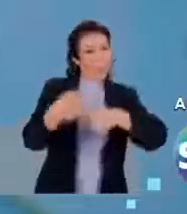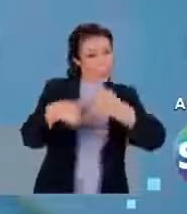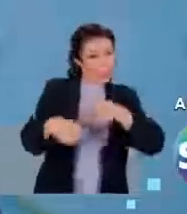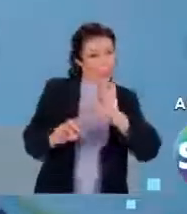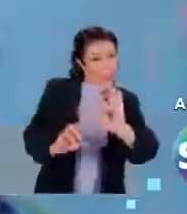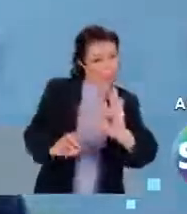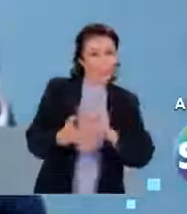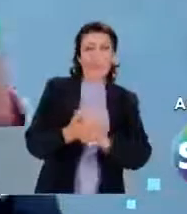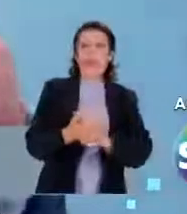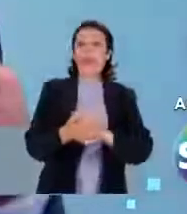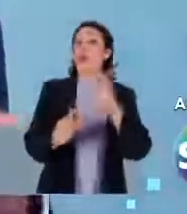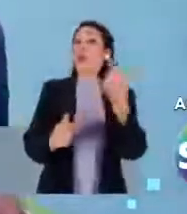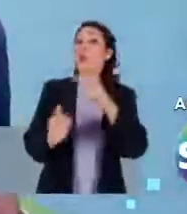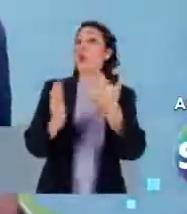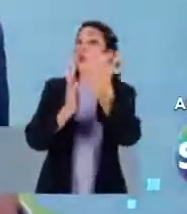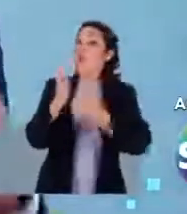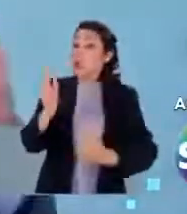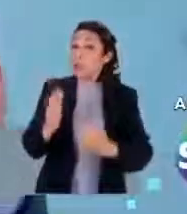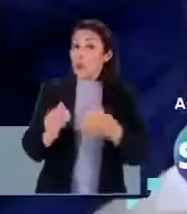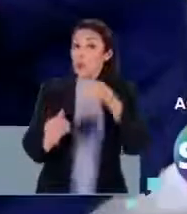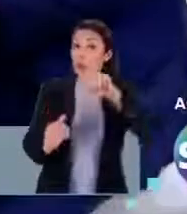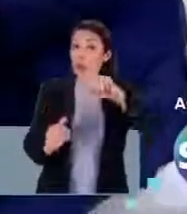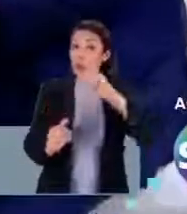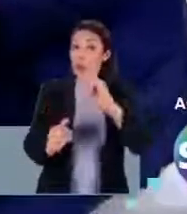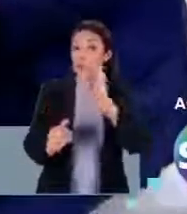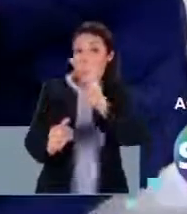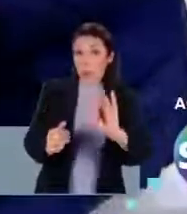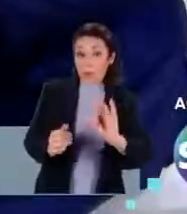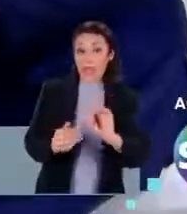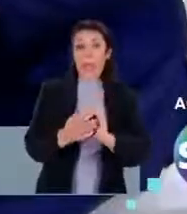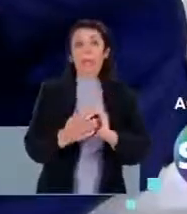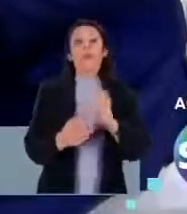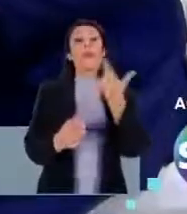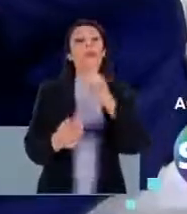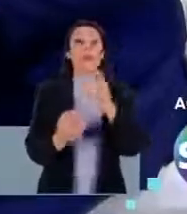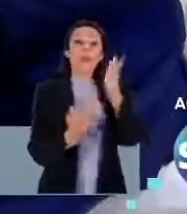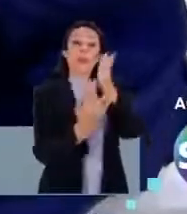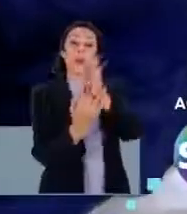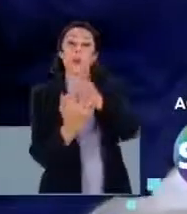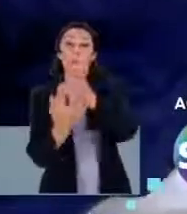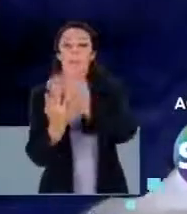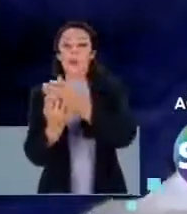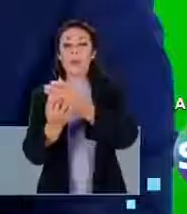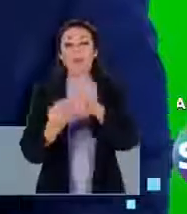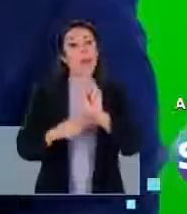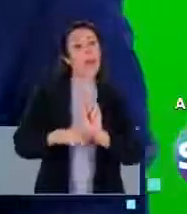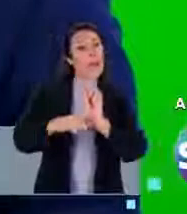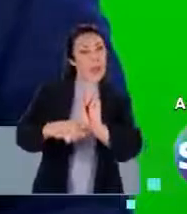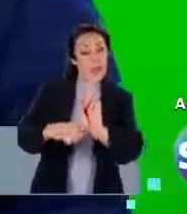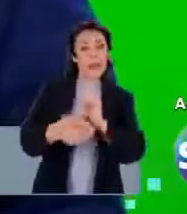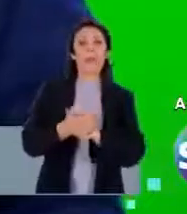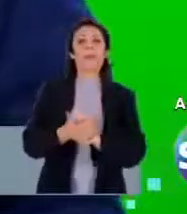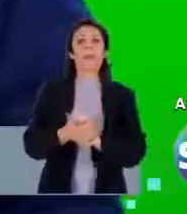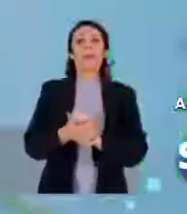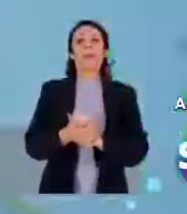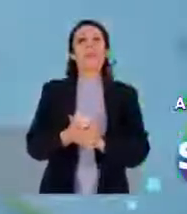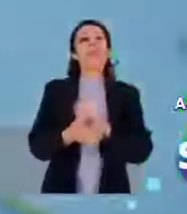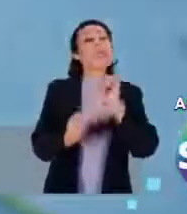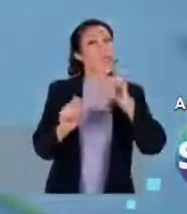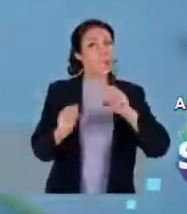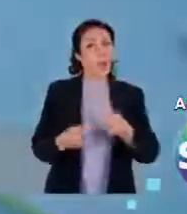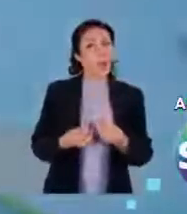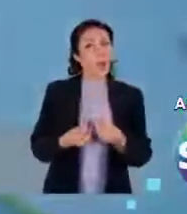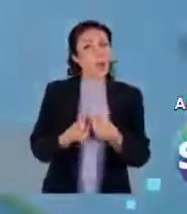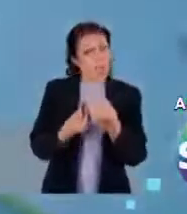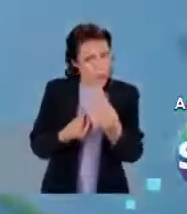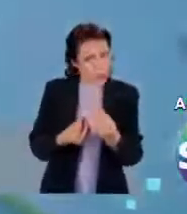90%. e voltou fina do Brasil eu vou fazer um empréstimo Ah então você vai financiado eu vou dar